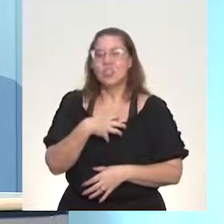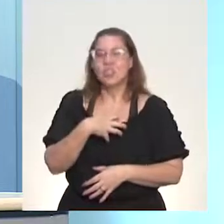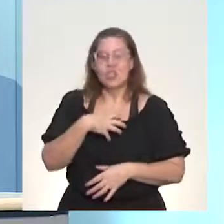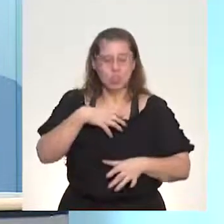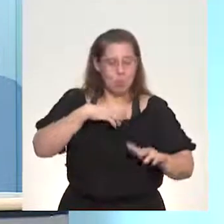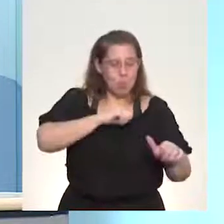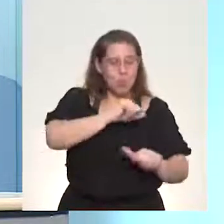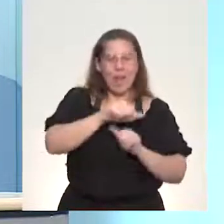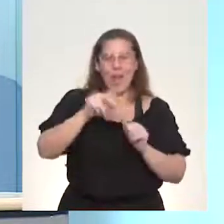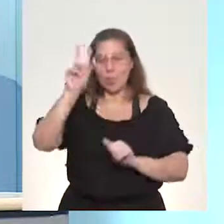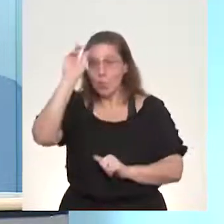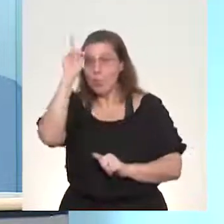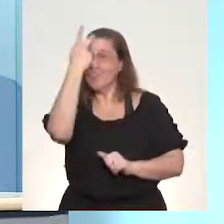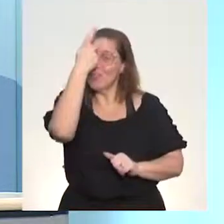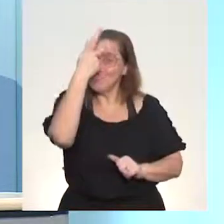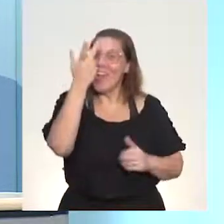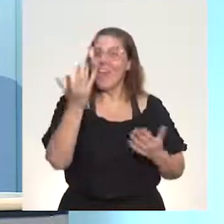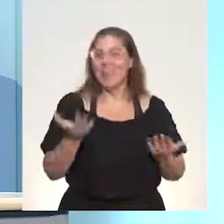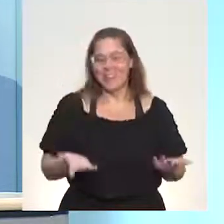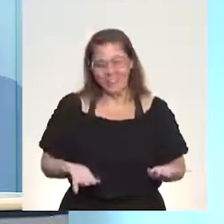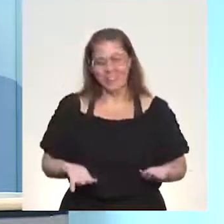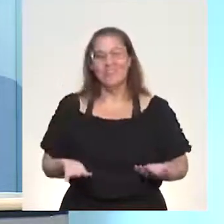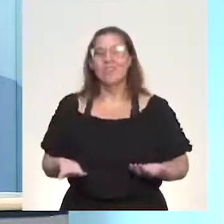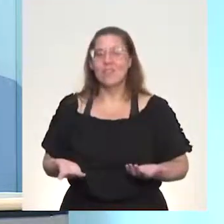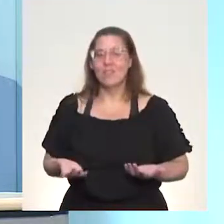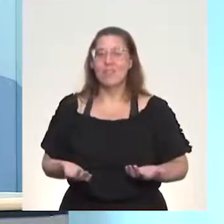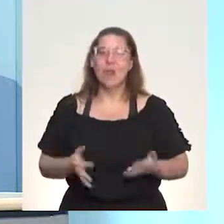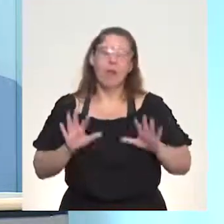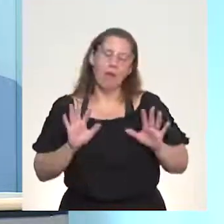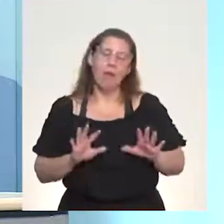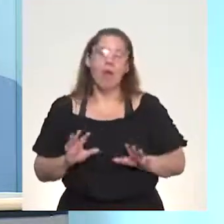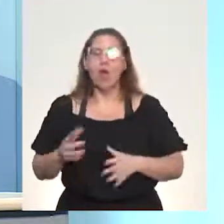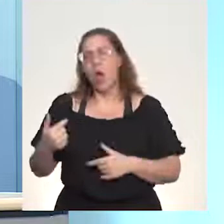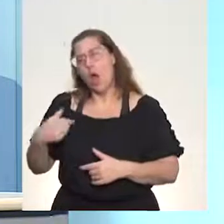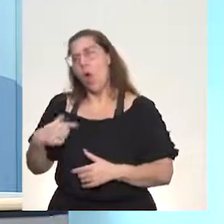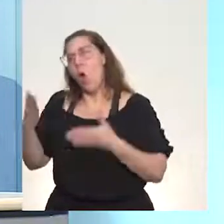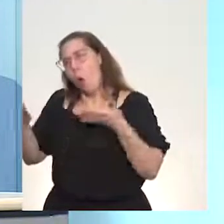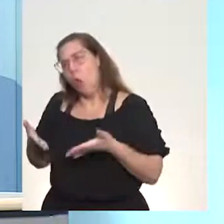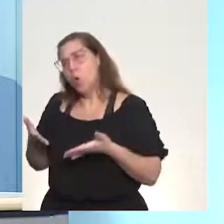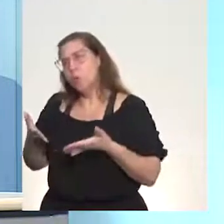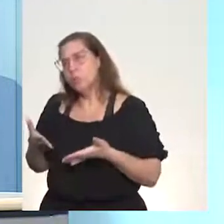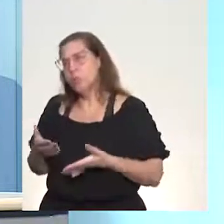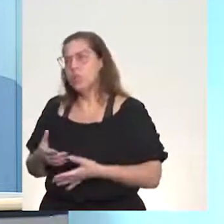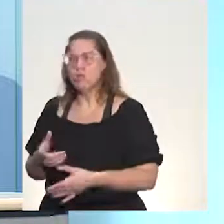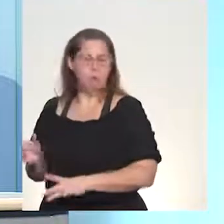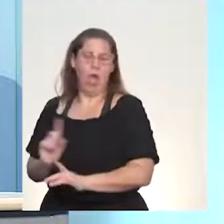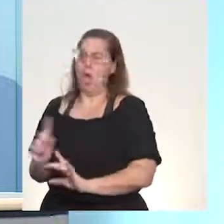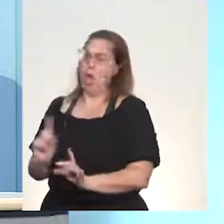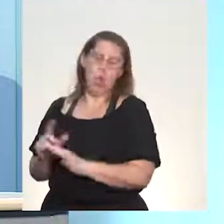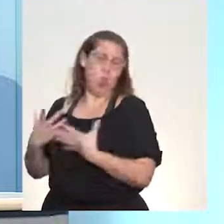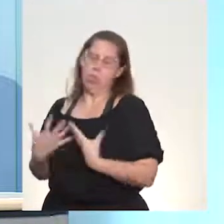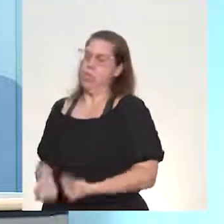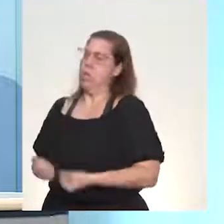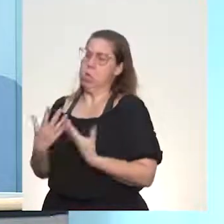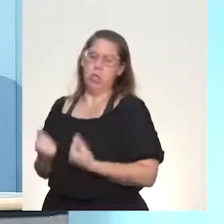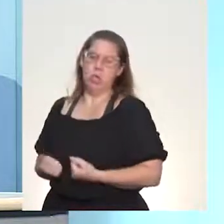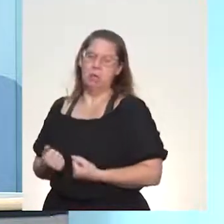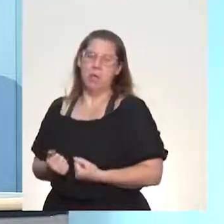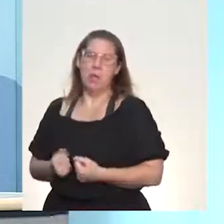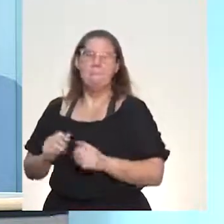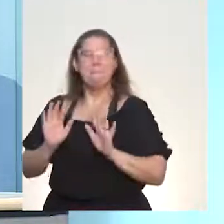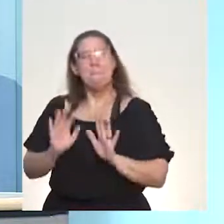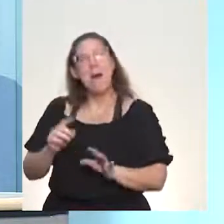de uma afirmação para uma negação, e a partir disso construir uma síntese dessas